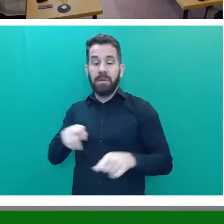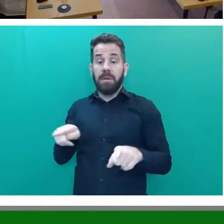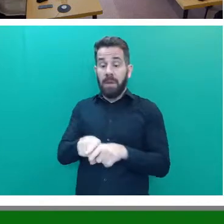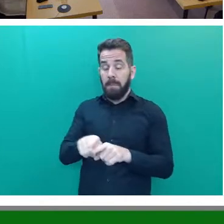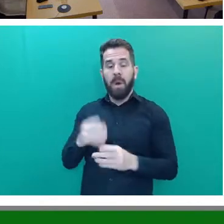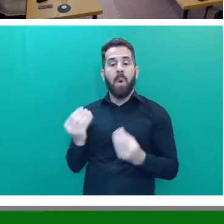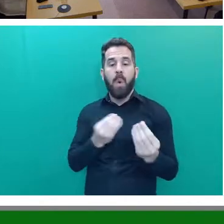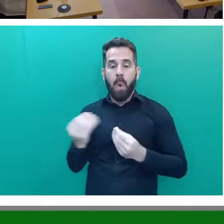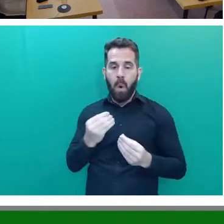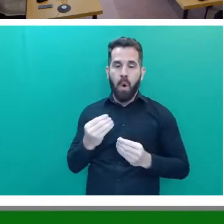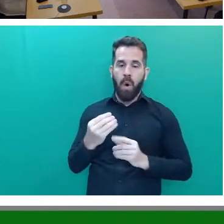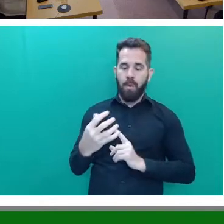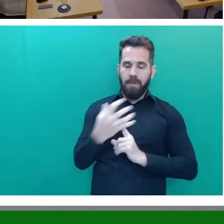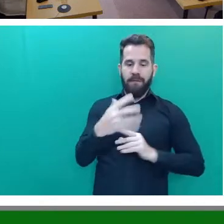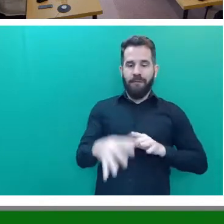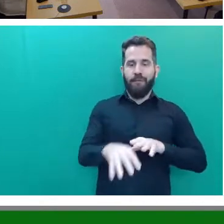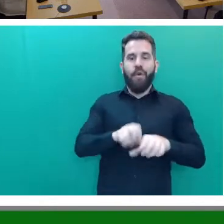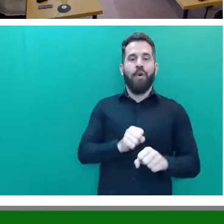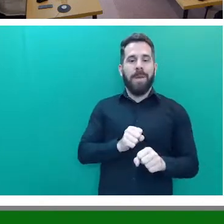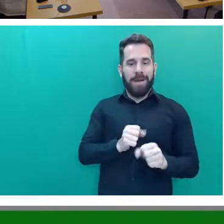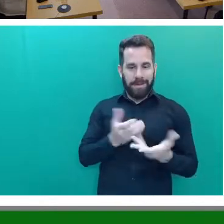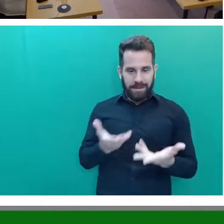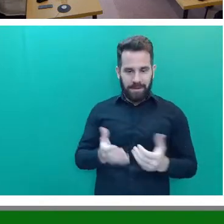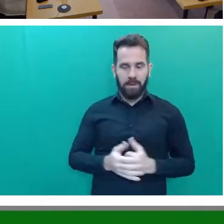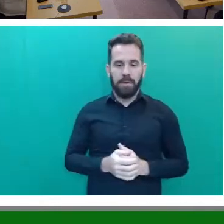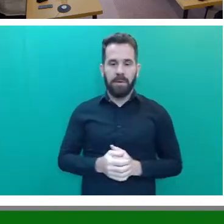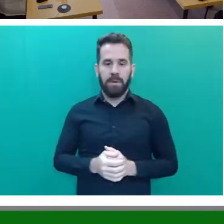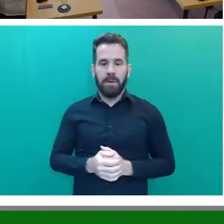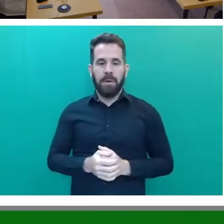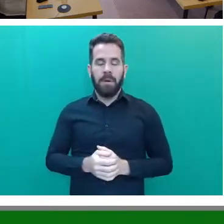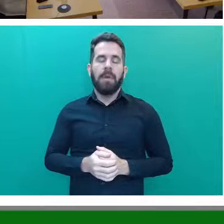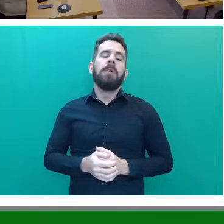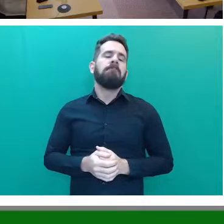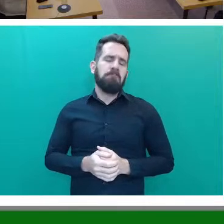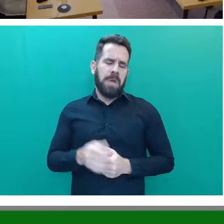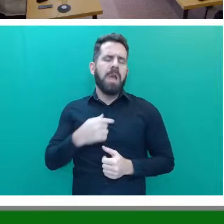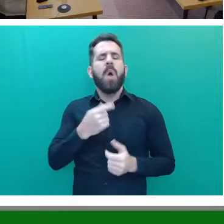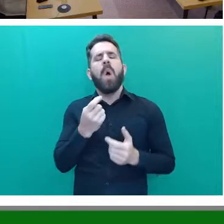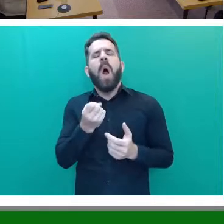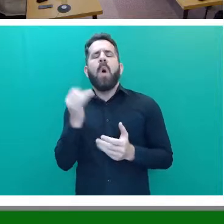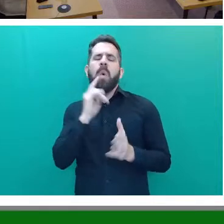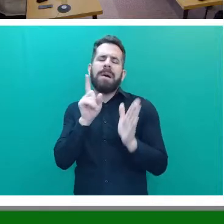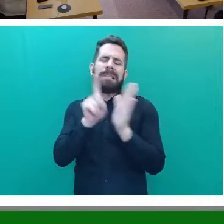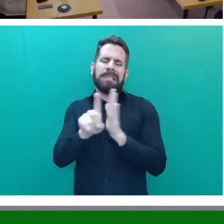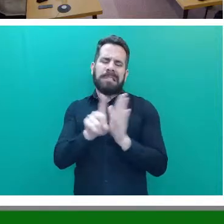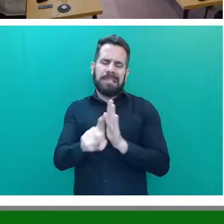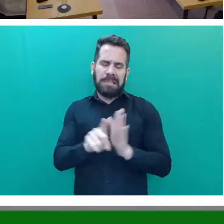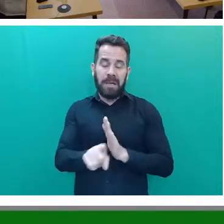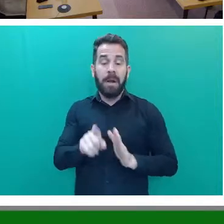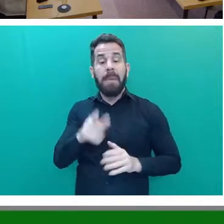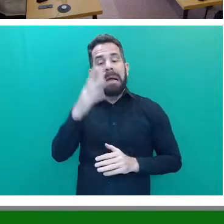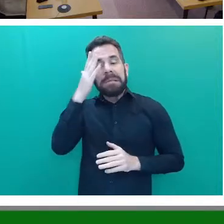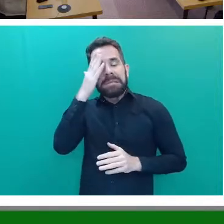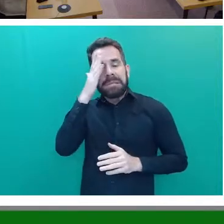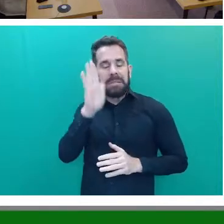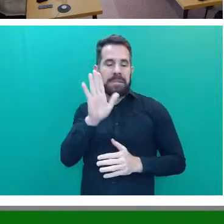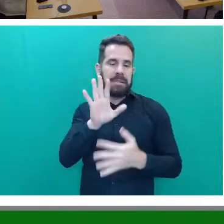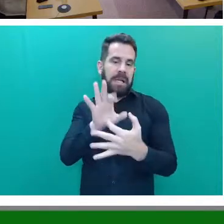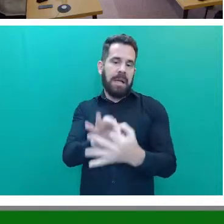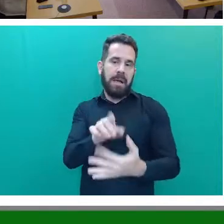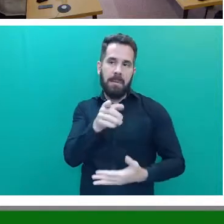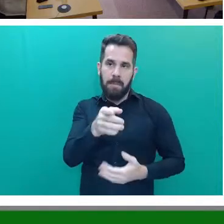que eu escutei tua voz na sua tese, claro, mas eu queria saber um pouquinho mais, tá?